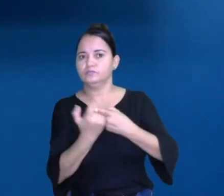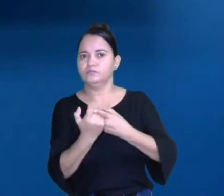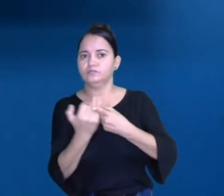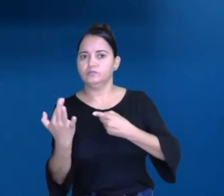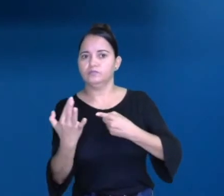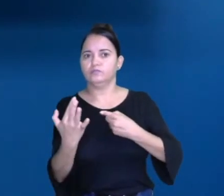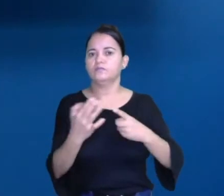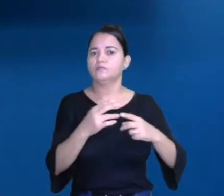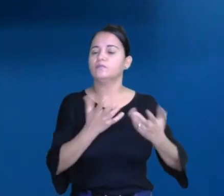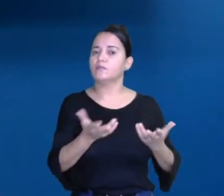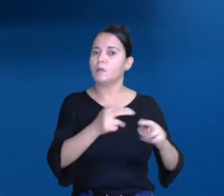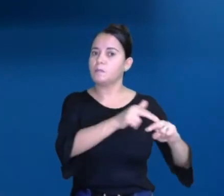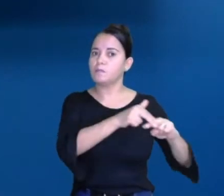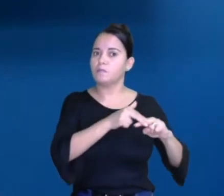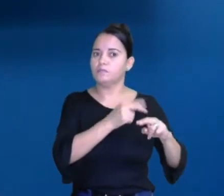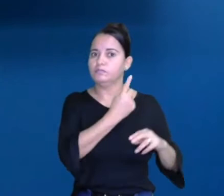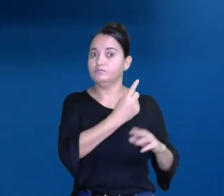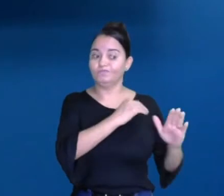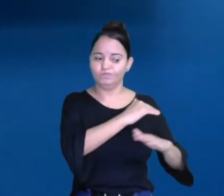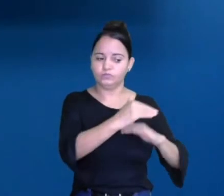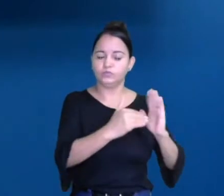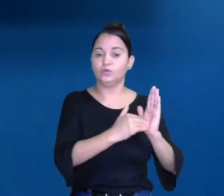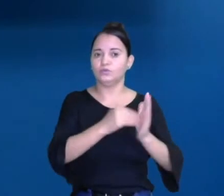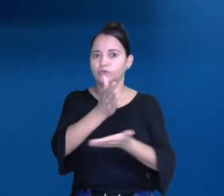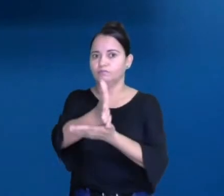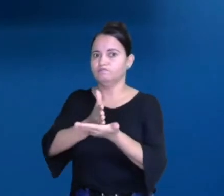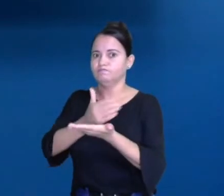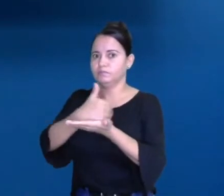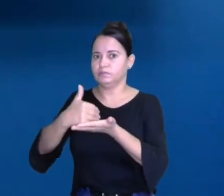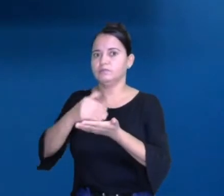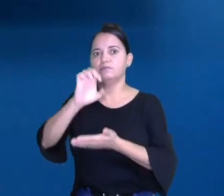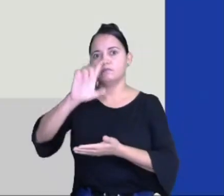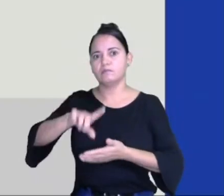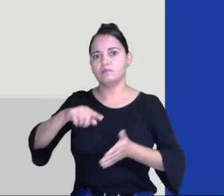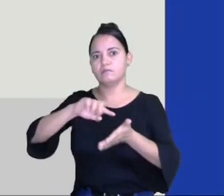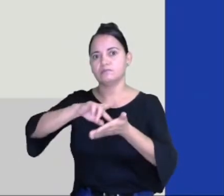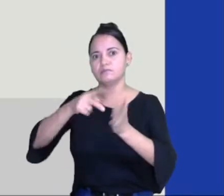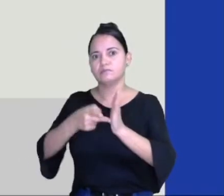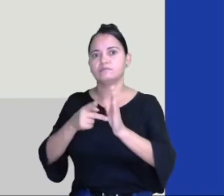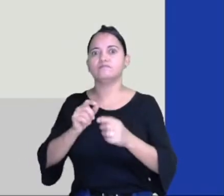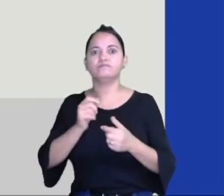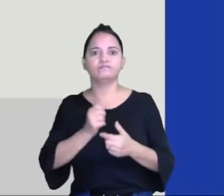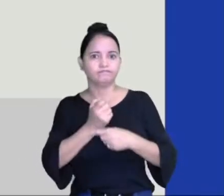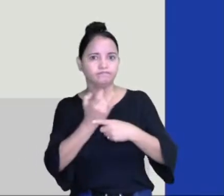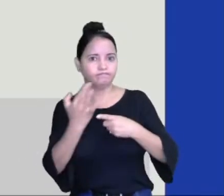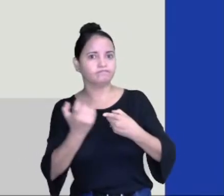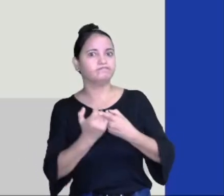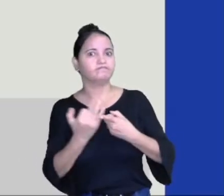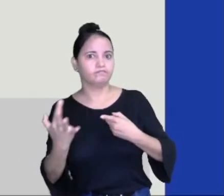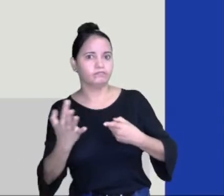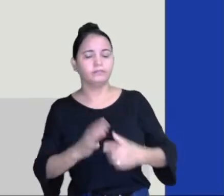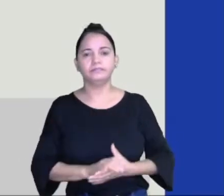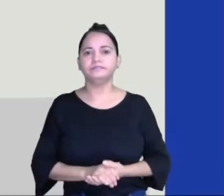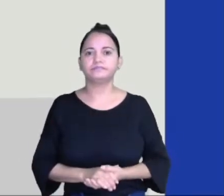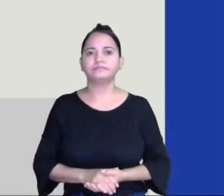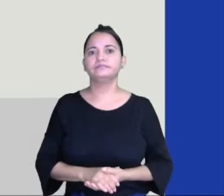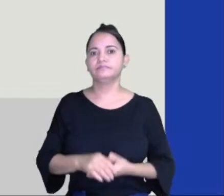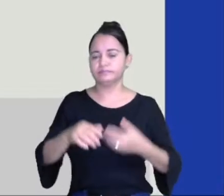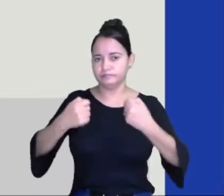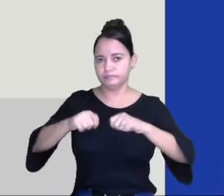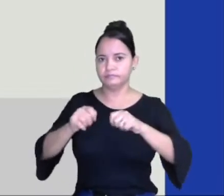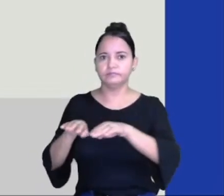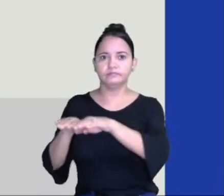um inteiro, é uma fração, tá? Então, voltando para o slide, ela determina a divisão de partes